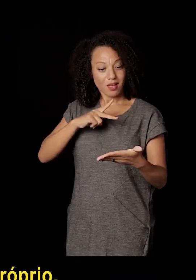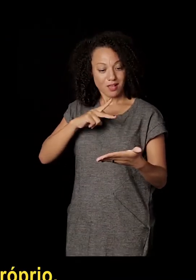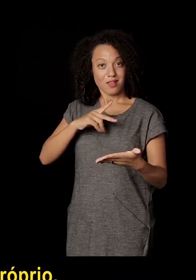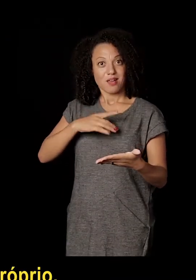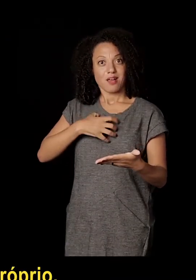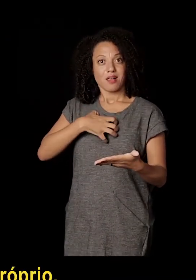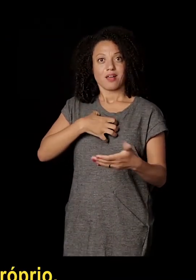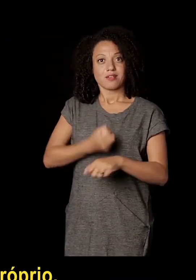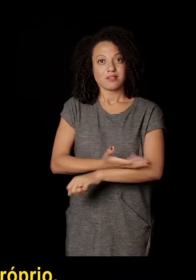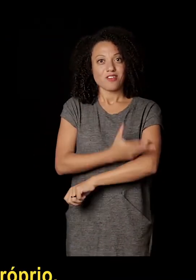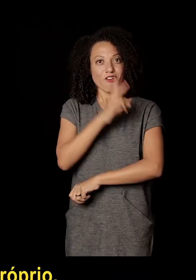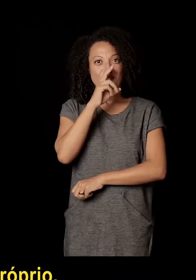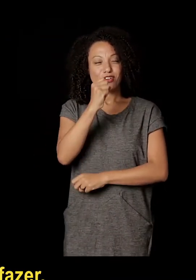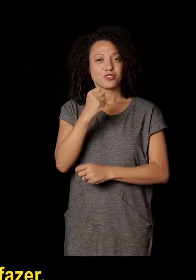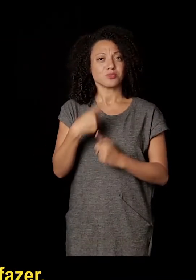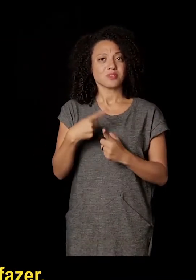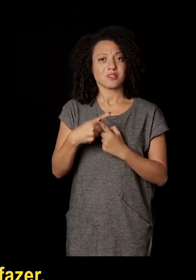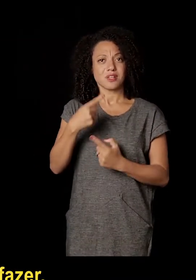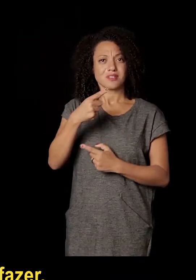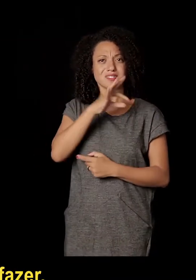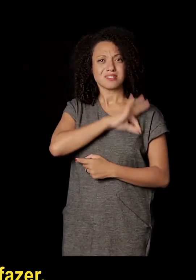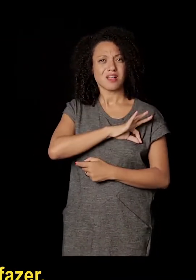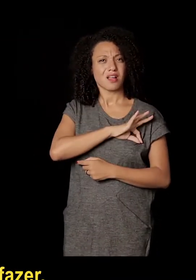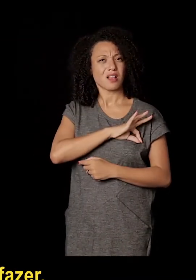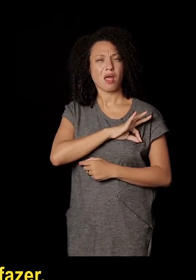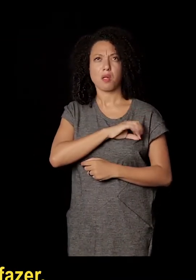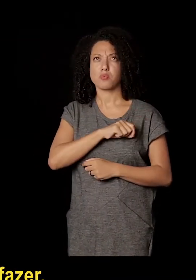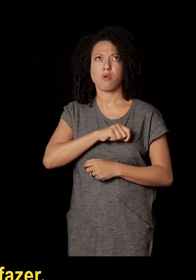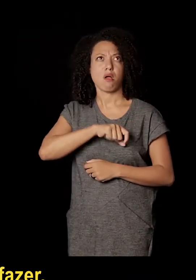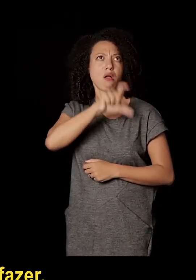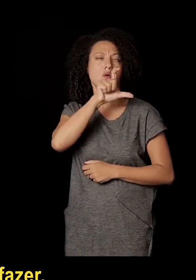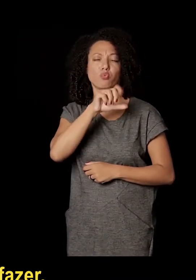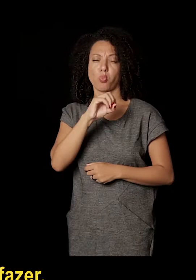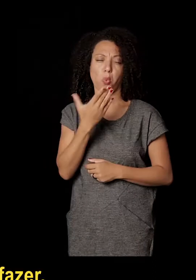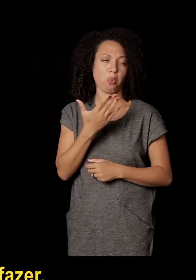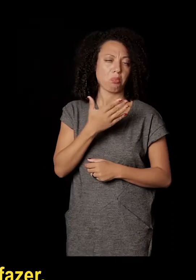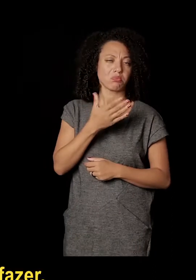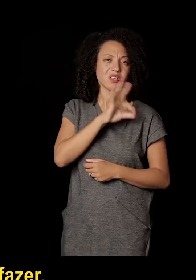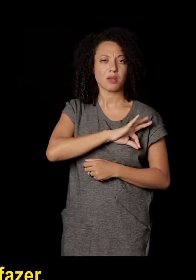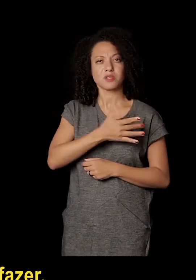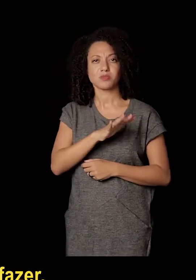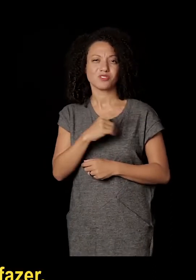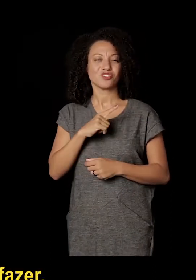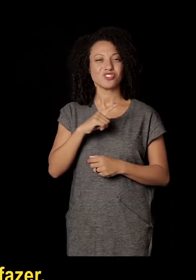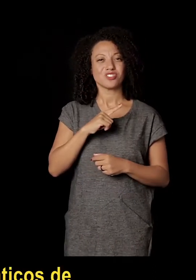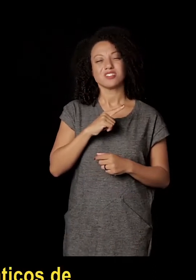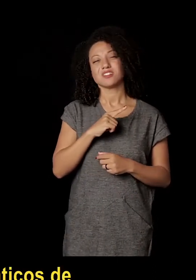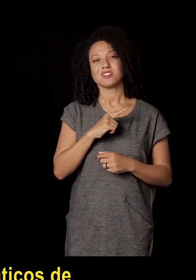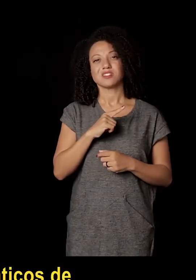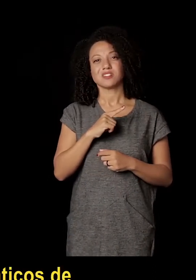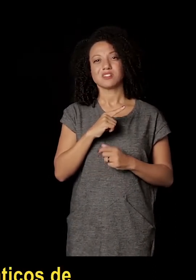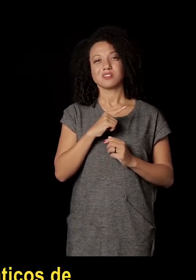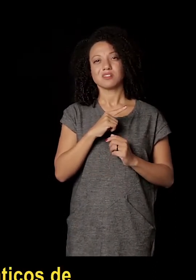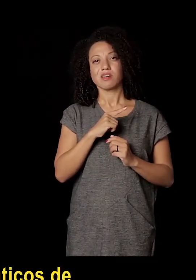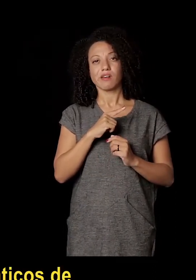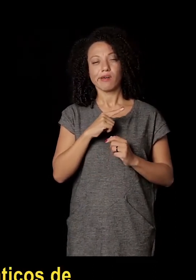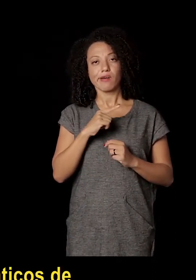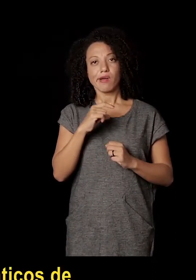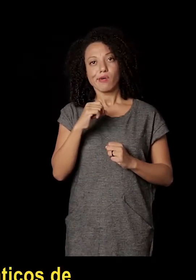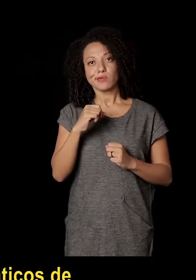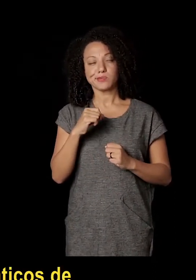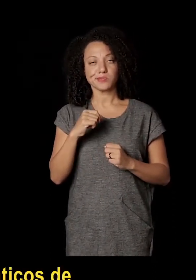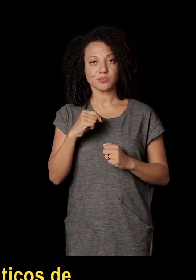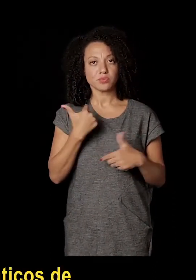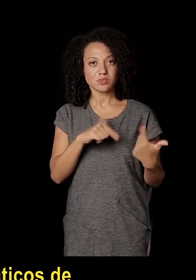si próprio, né? Os caras não tinham o que fazer, aquele salário alto ou médio, ou, enfim, eram empregos burocráticos